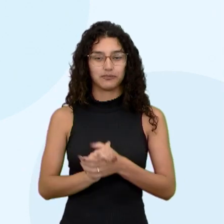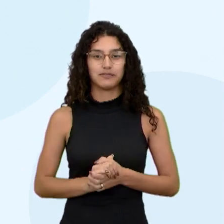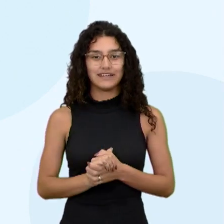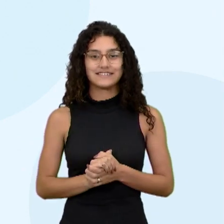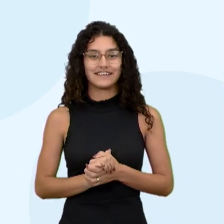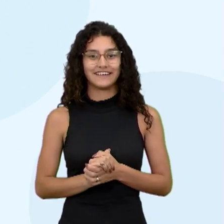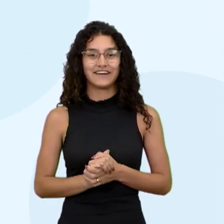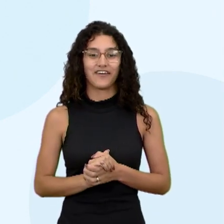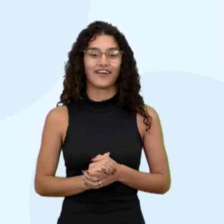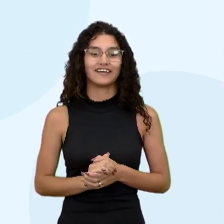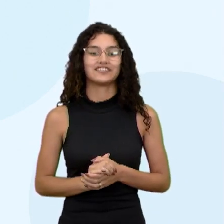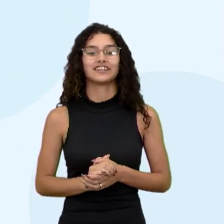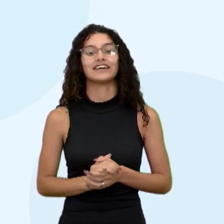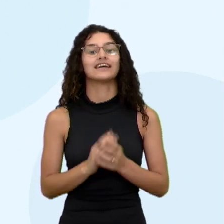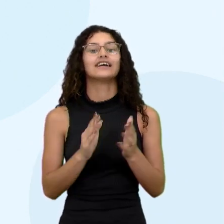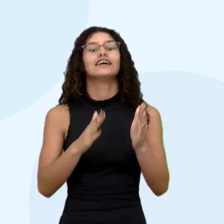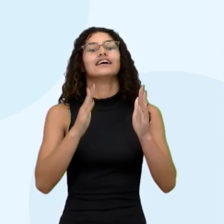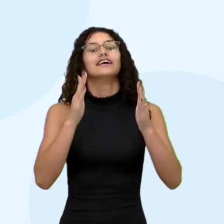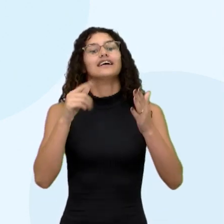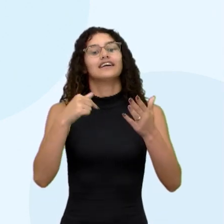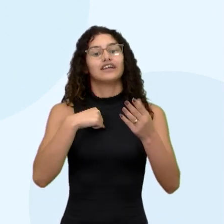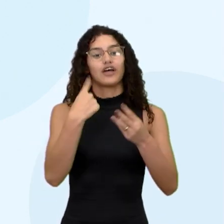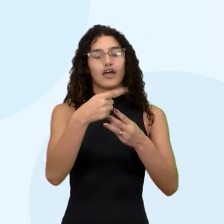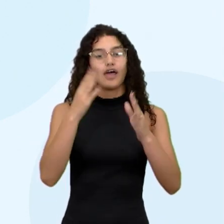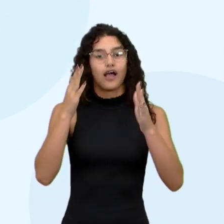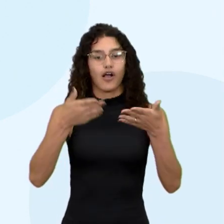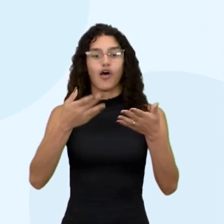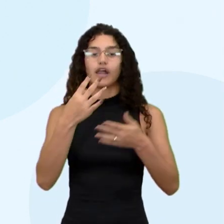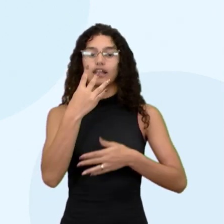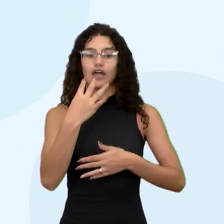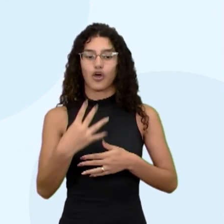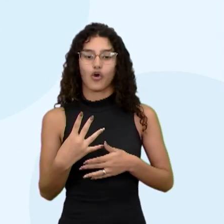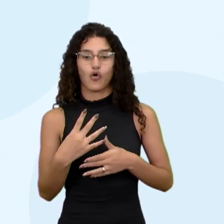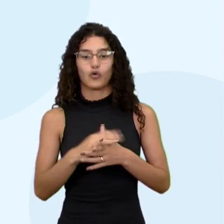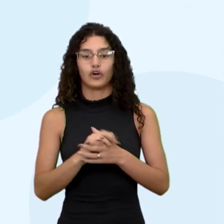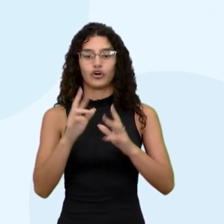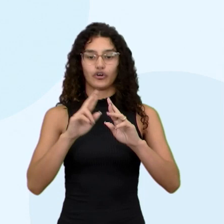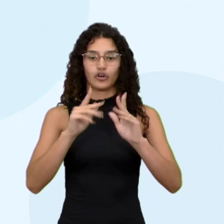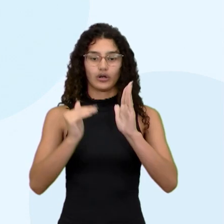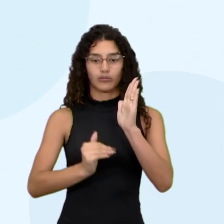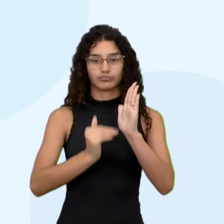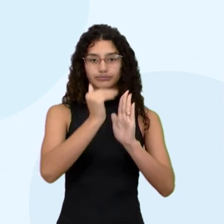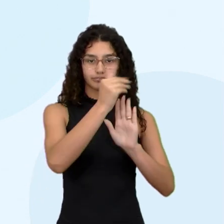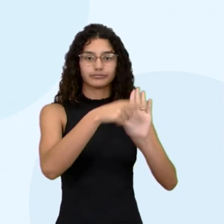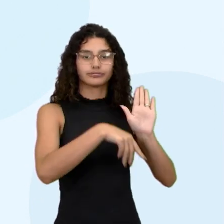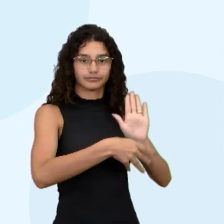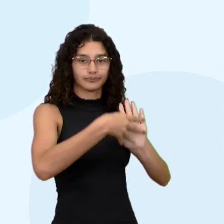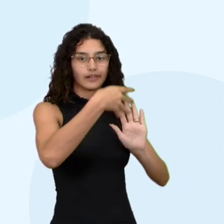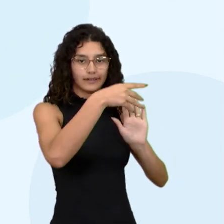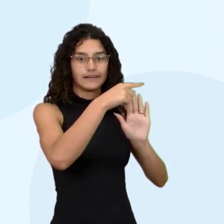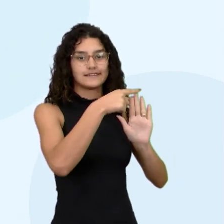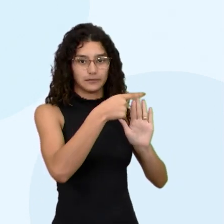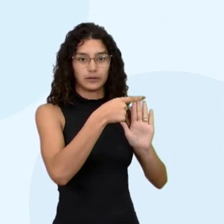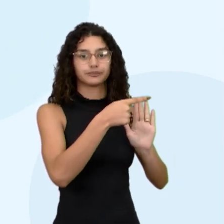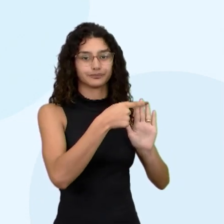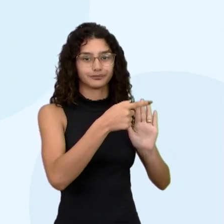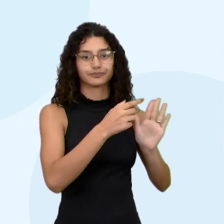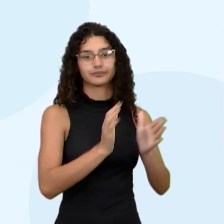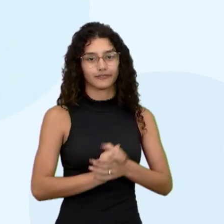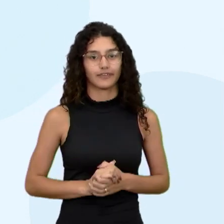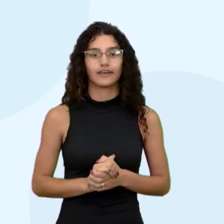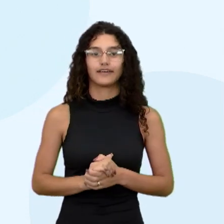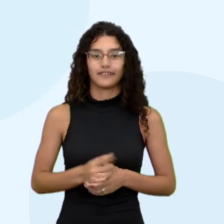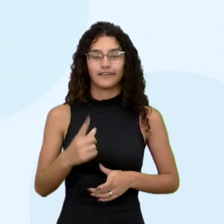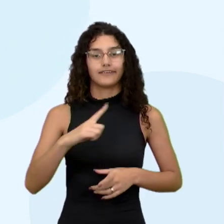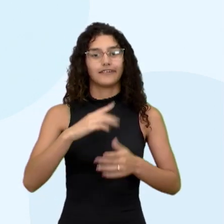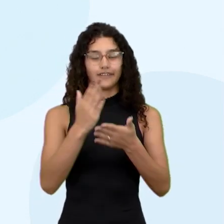Fanerozoico, na era Cenozoica e no período aí Quaternário, né? E aí a época... Aí nós também temos